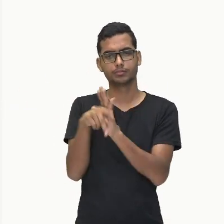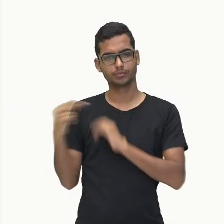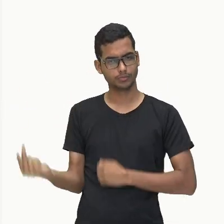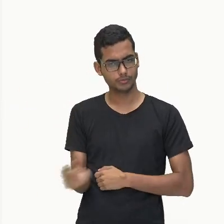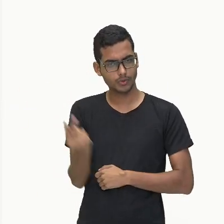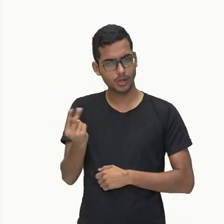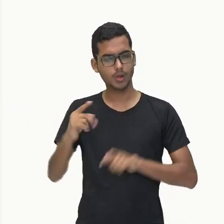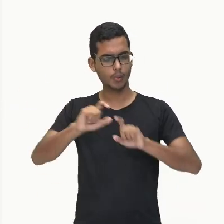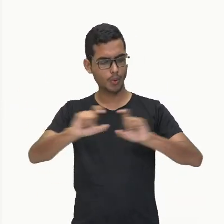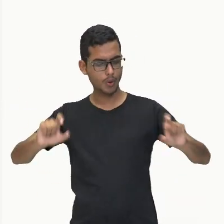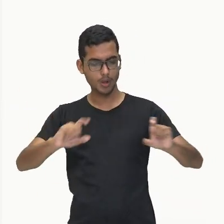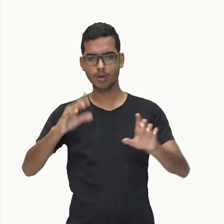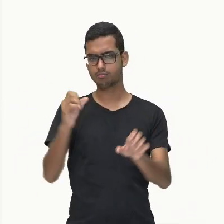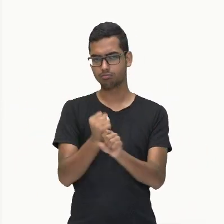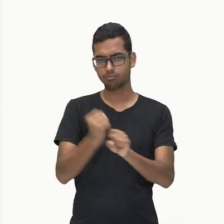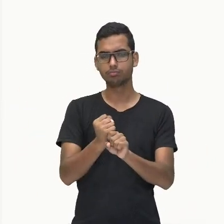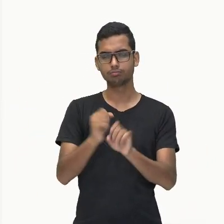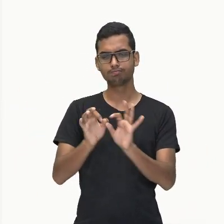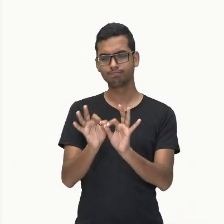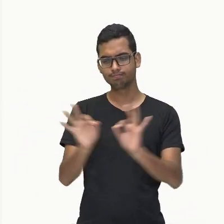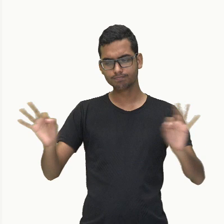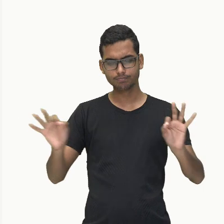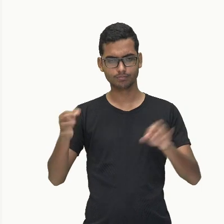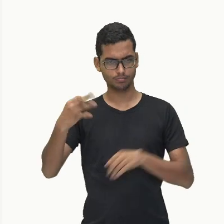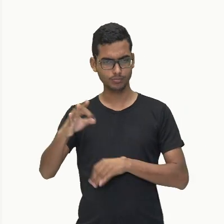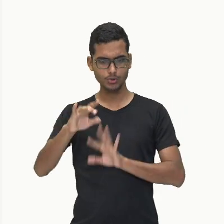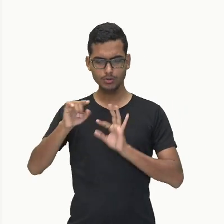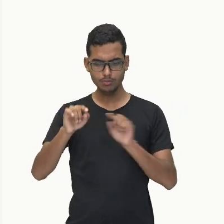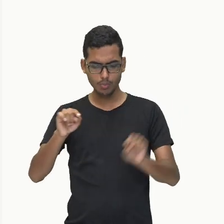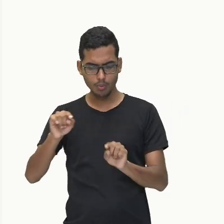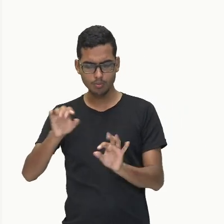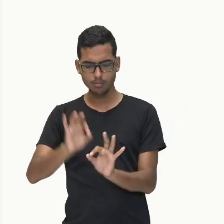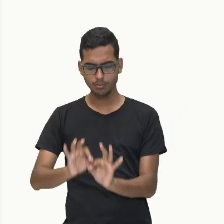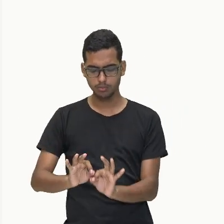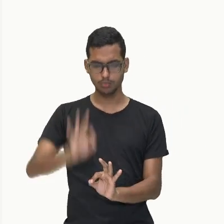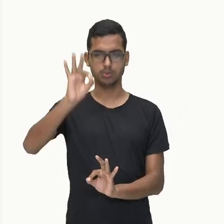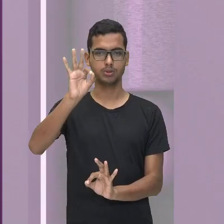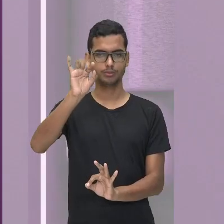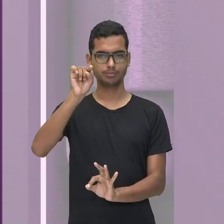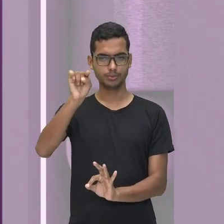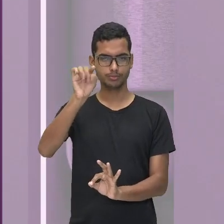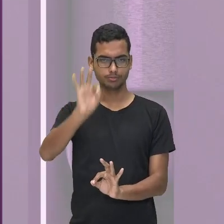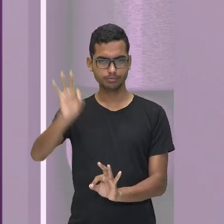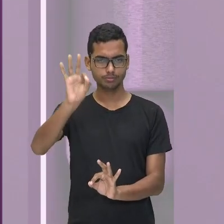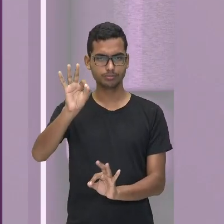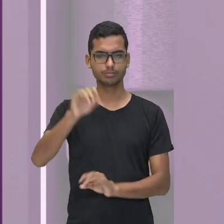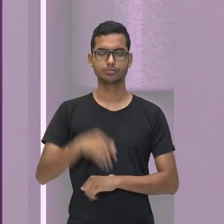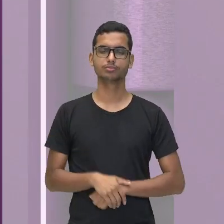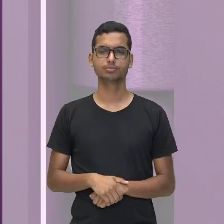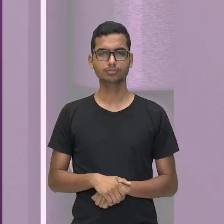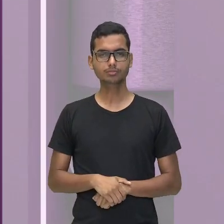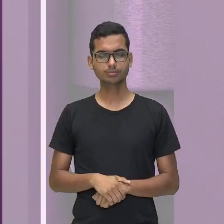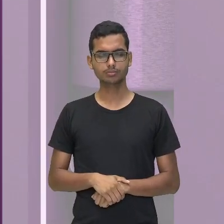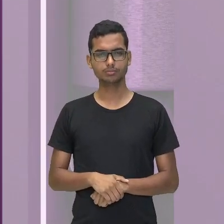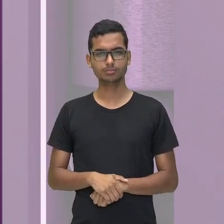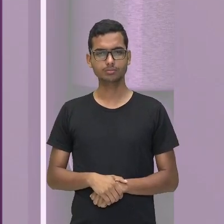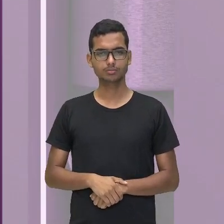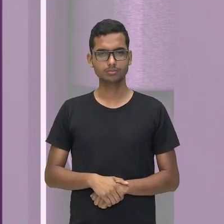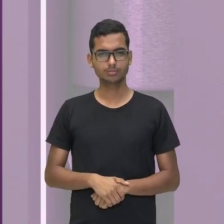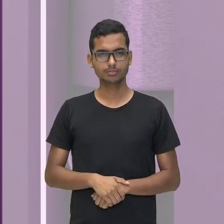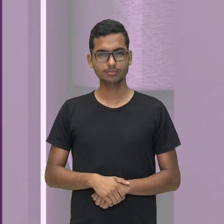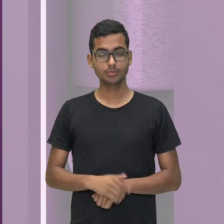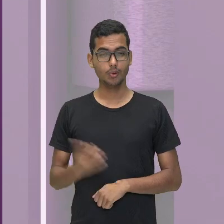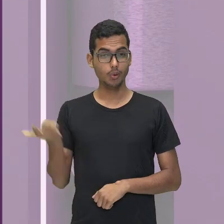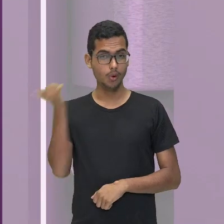na nossa fórmula e calcular essa distância, né, do ponto da reta até o ponto, do ponto até a reta, tá bom? Então, a